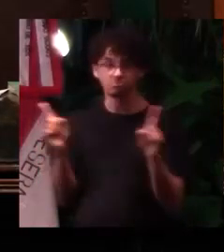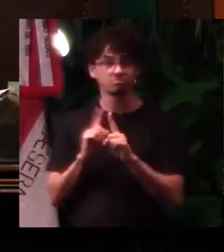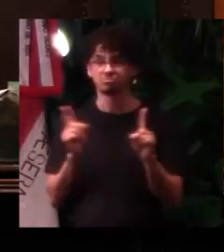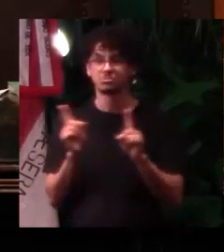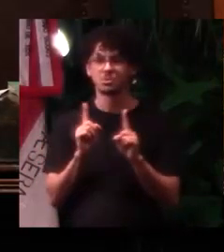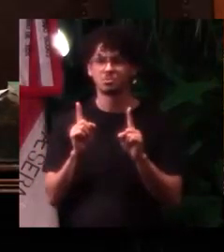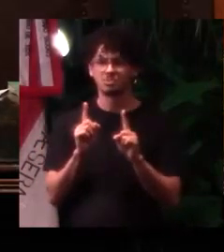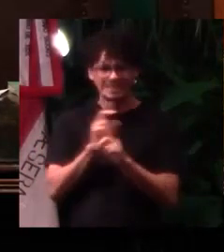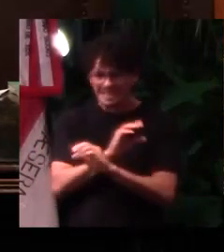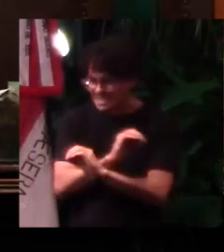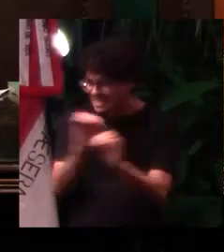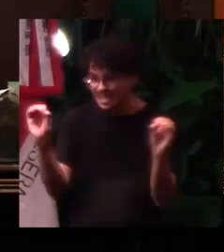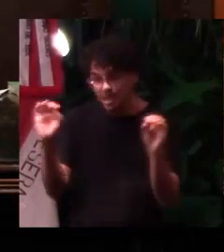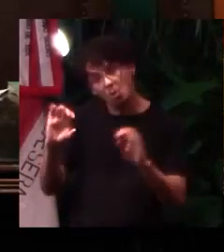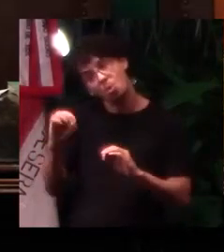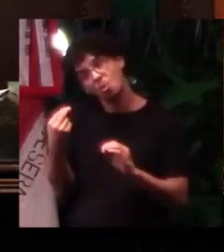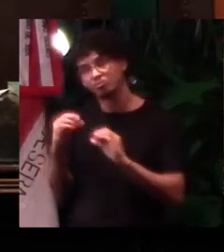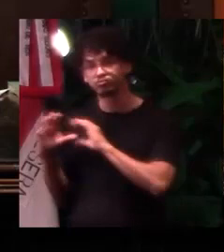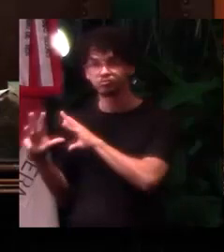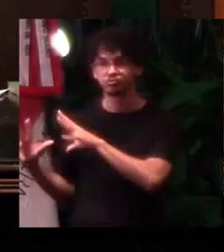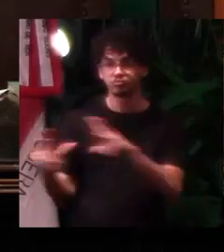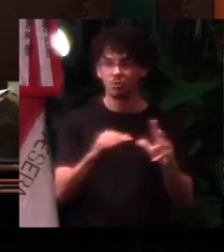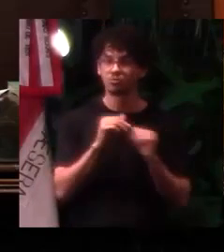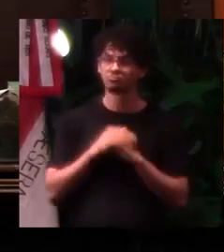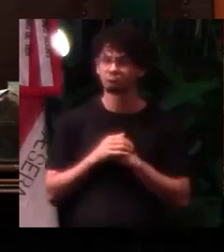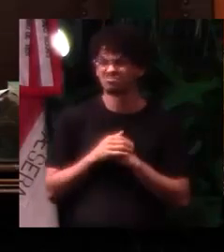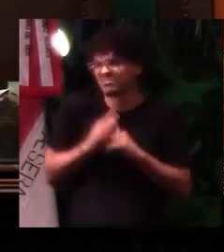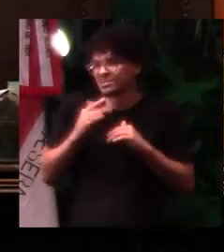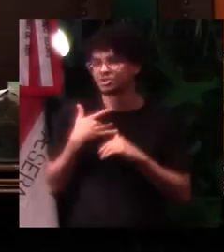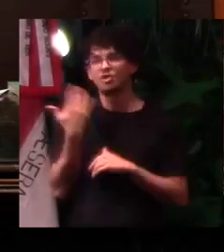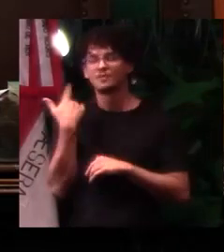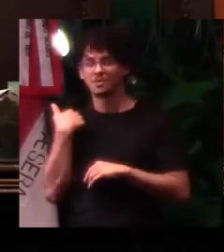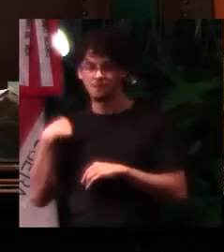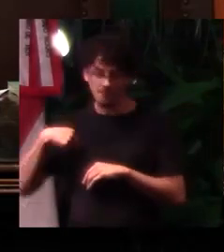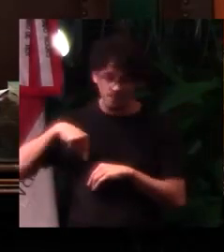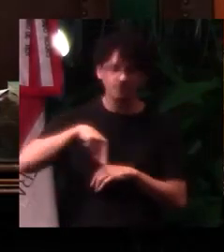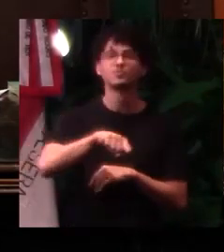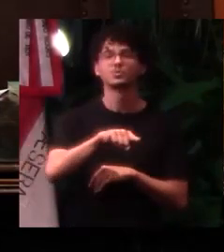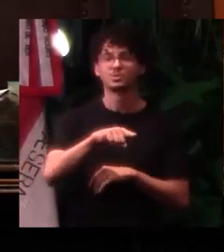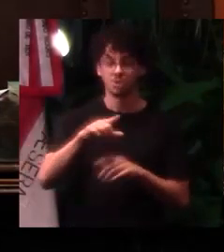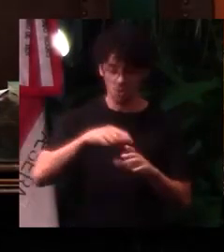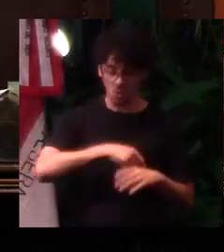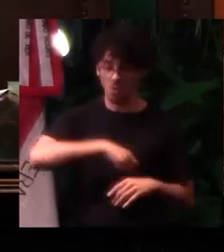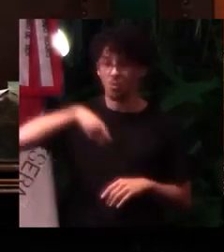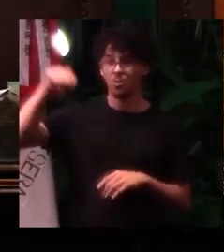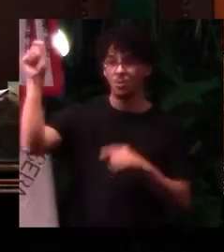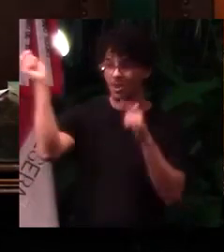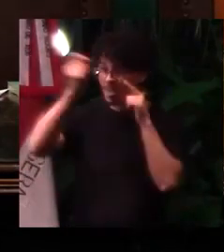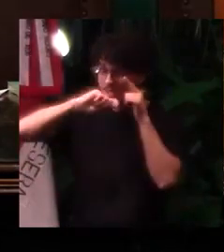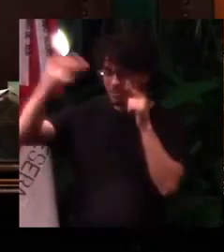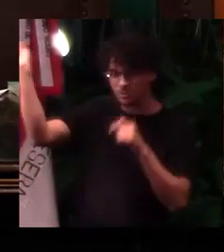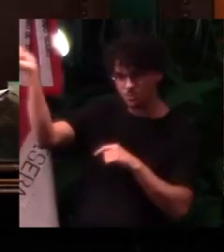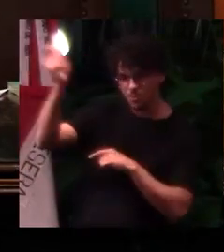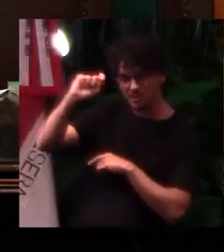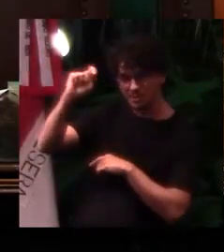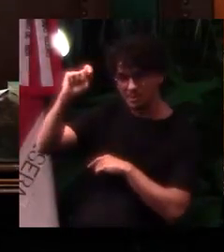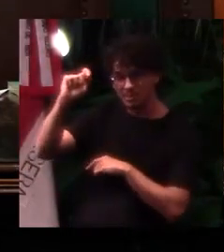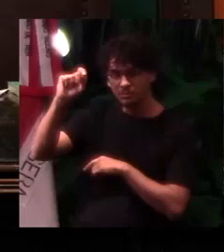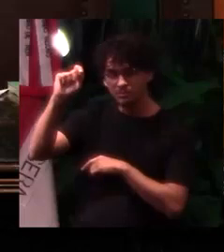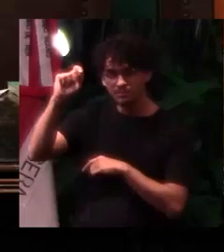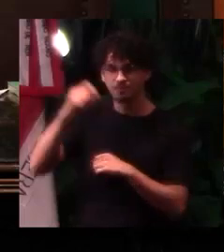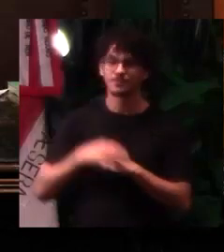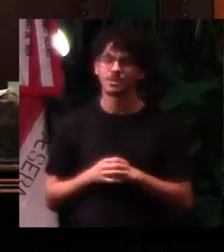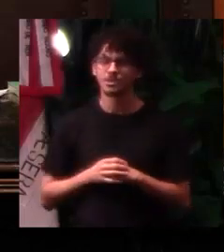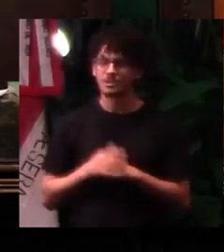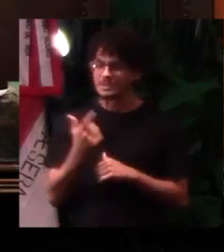todos. Só fiz que lá fui, com um lenço para o aceno e ser mais.